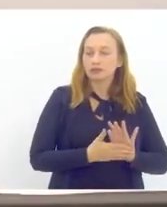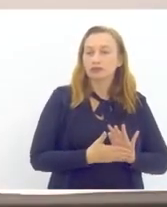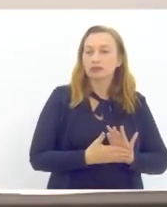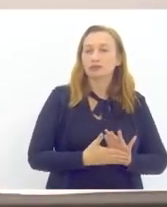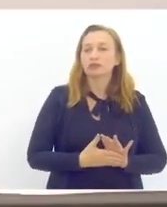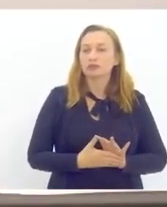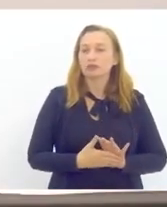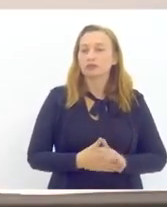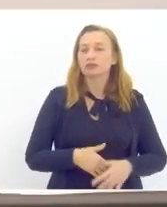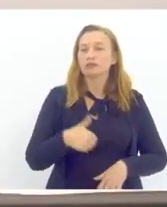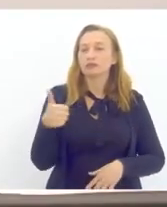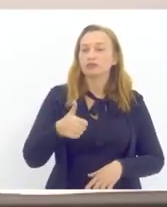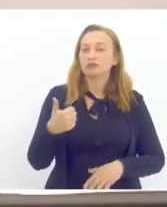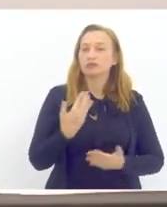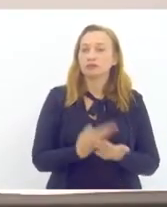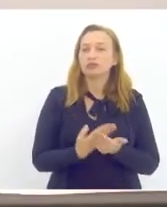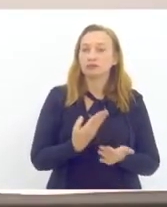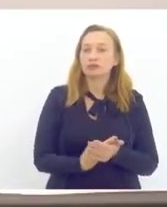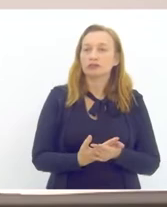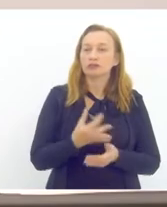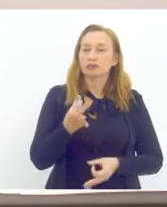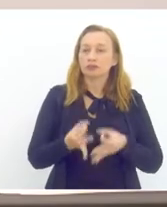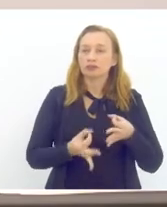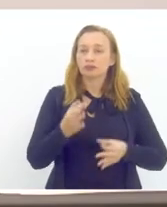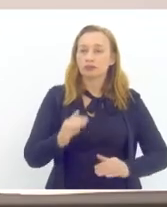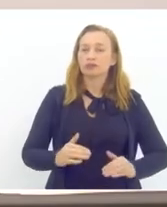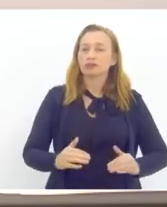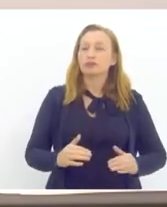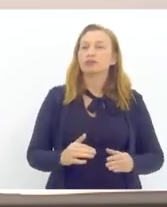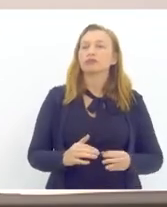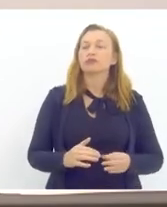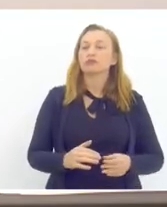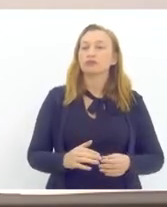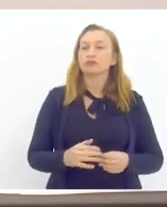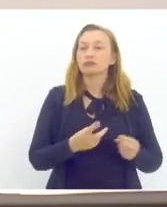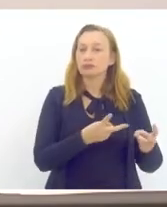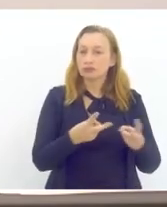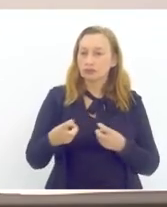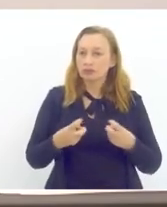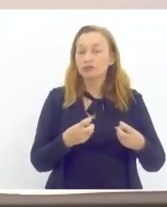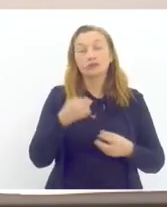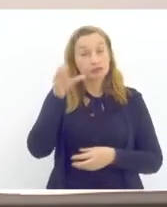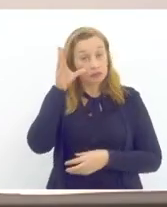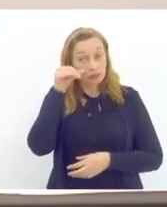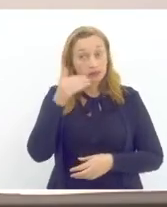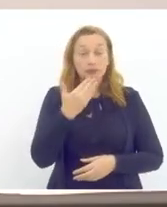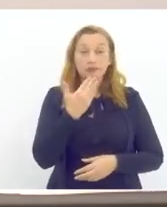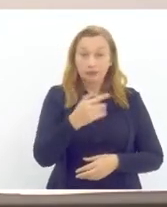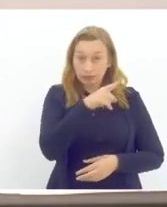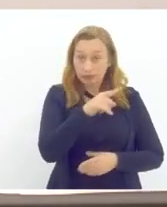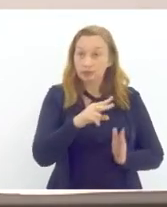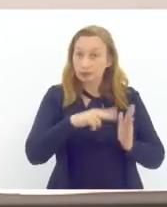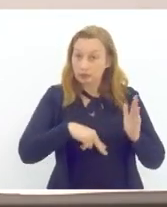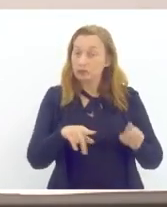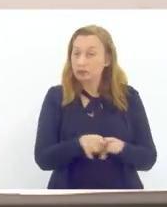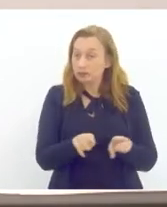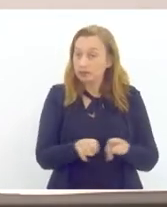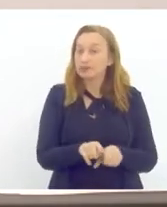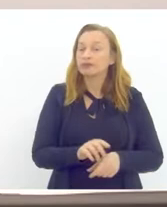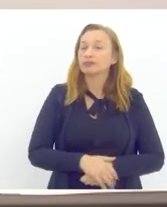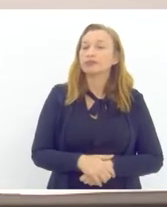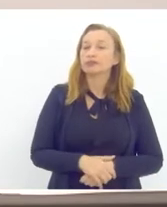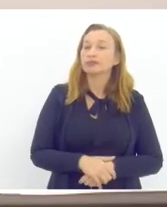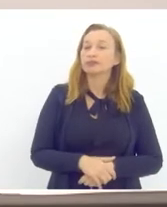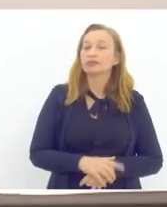do primeiro estudo do tribunal, eu acabei de ver aqui, achei interessante, estou pedindo para ele ler também, né?